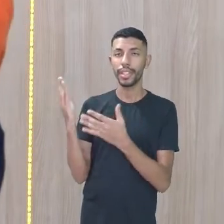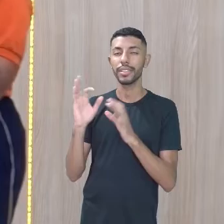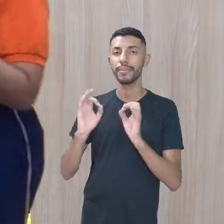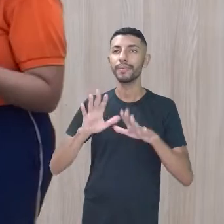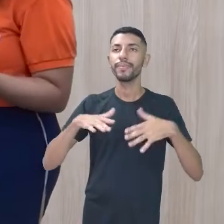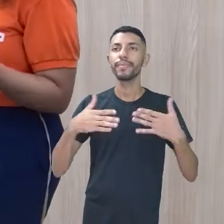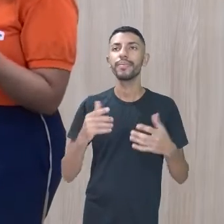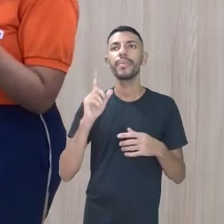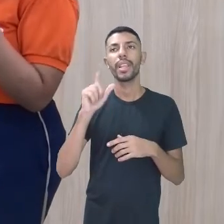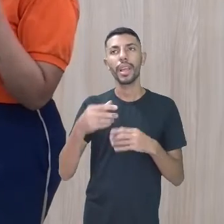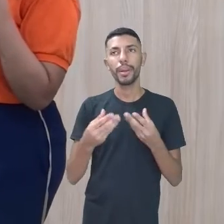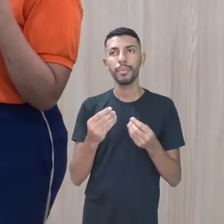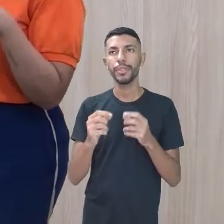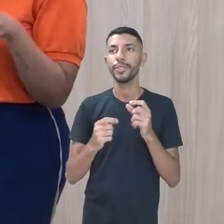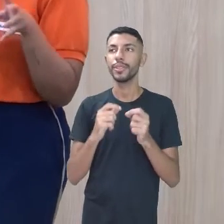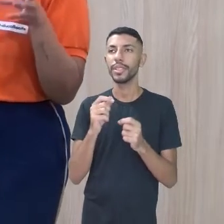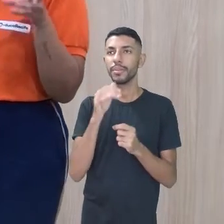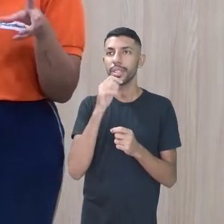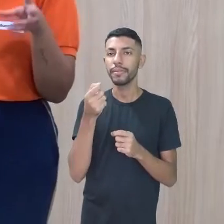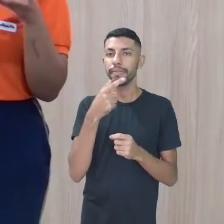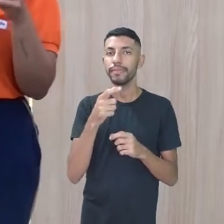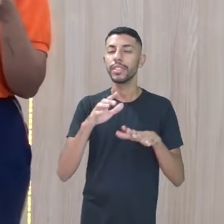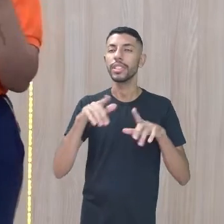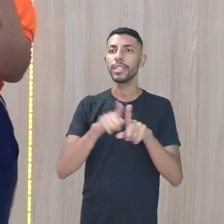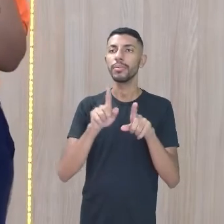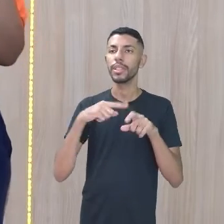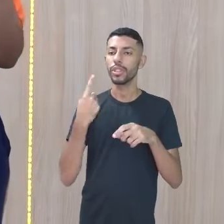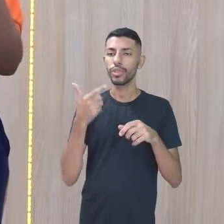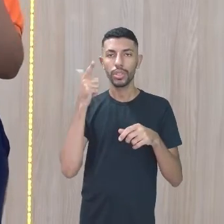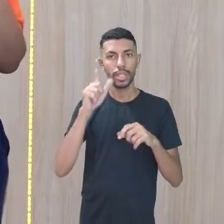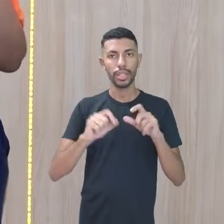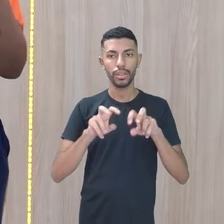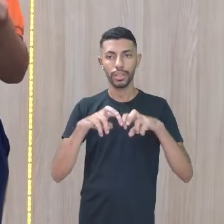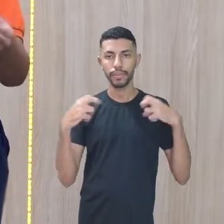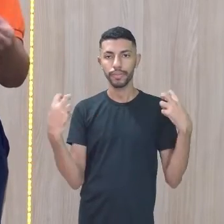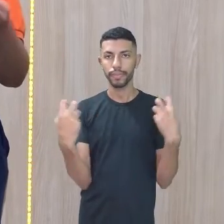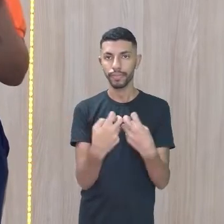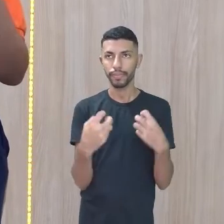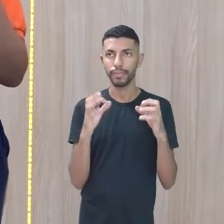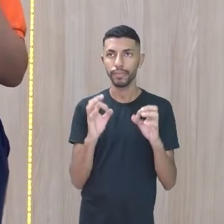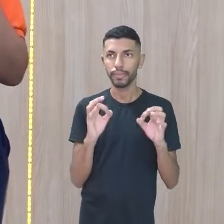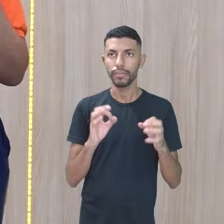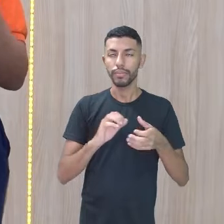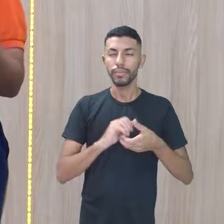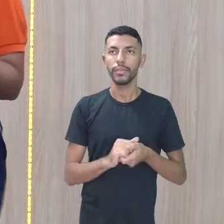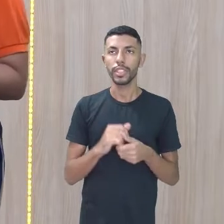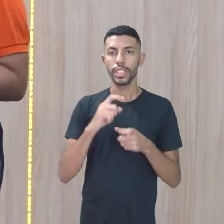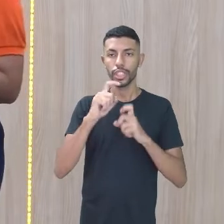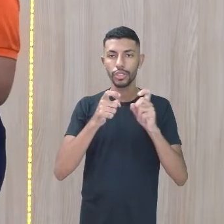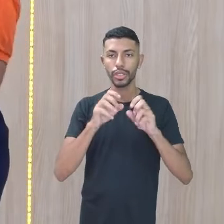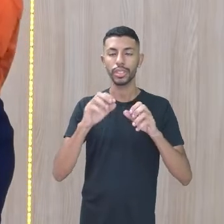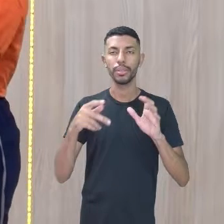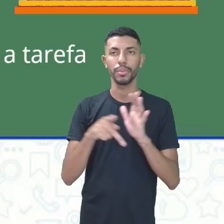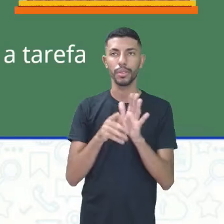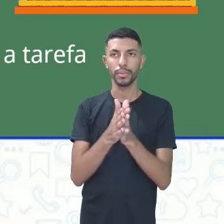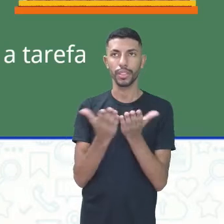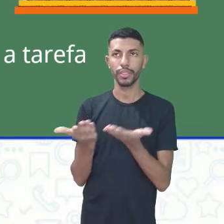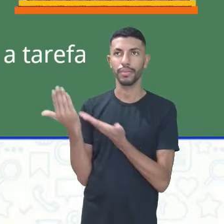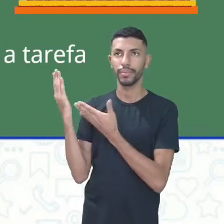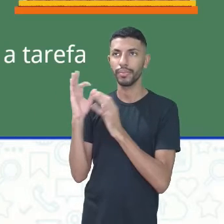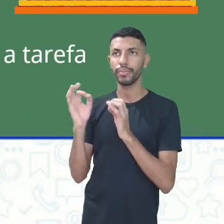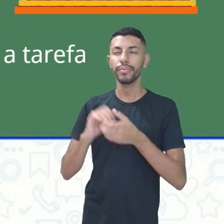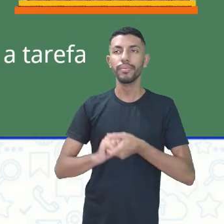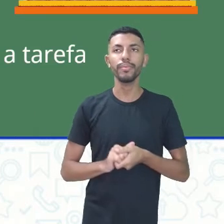Então, ele é muito irônico e a gente conseguiria, assim, fazer uma mesa redonda só discutindo o livro de Machado.